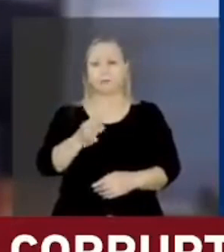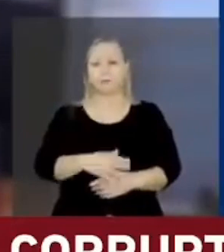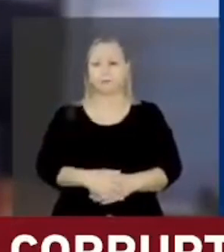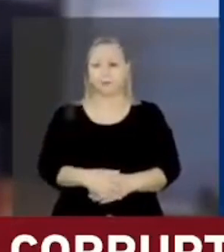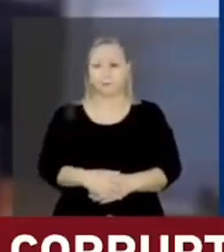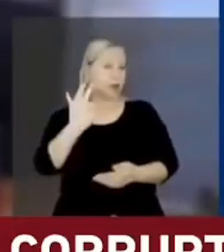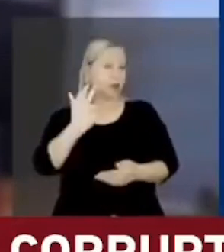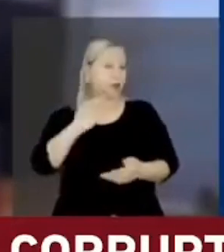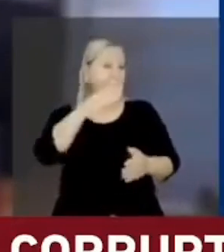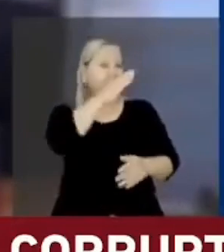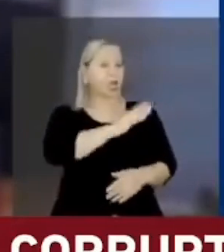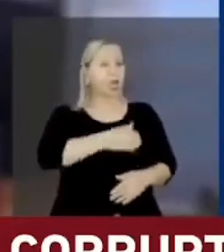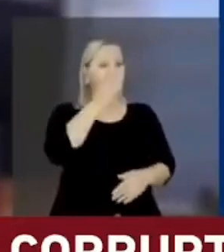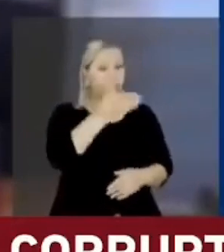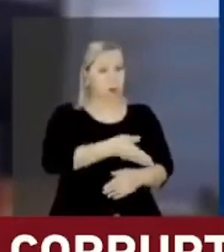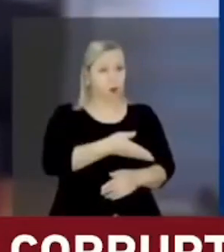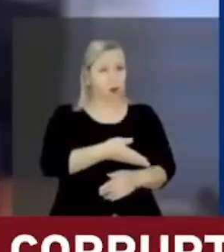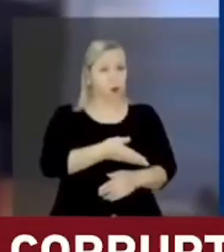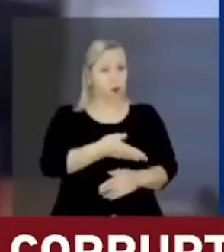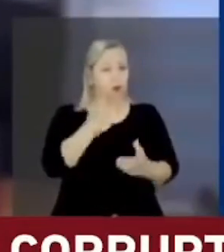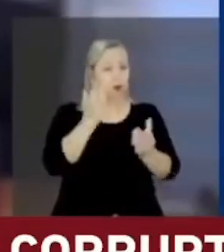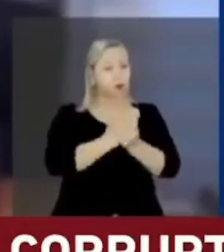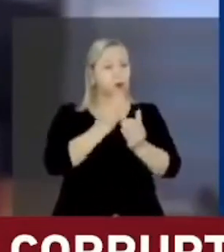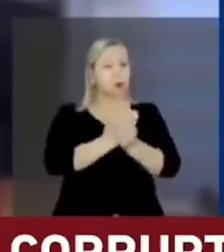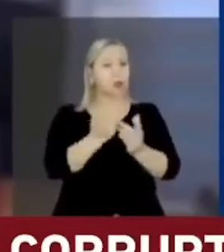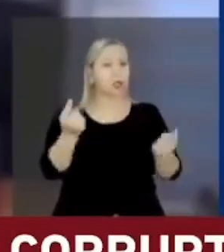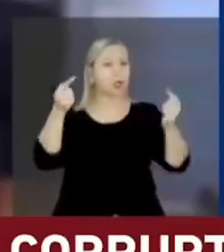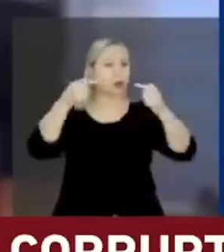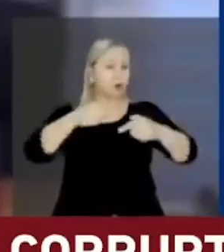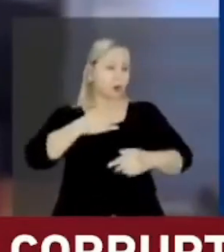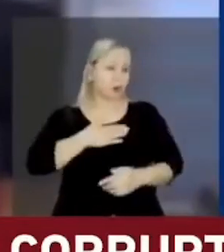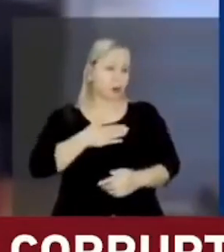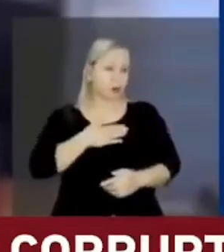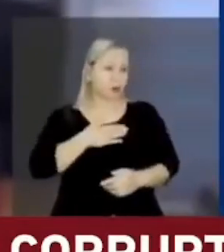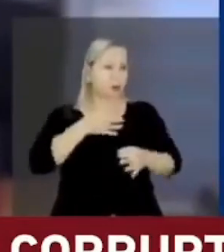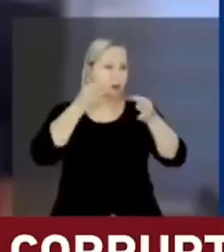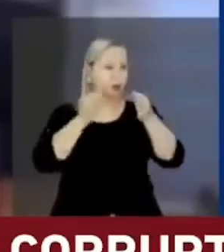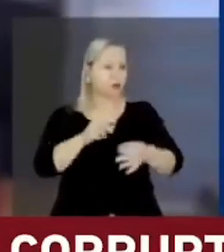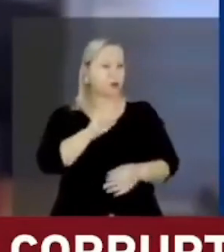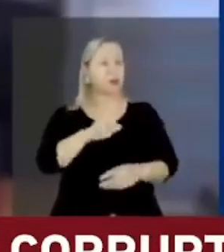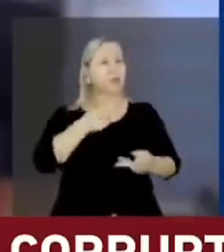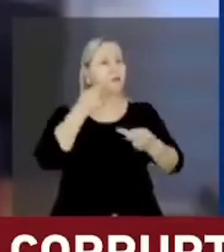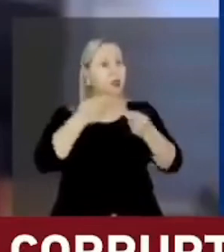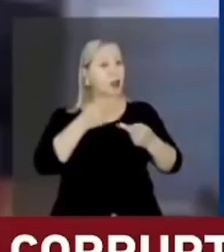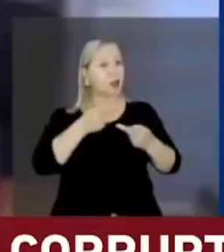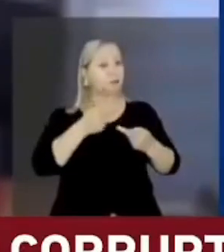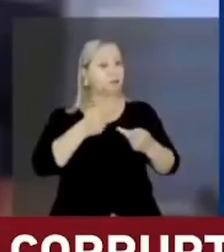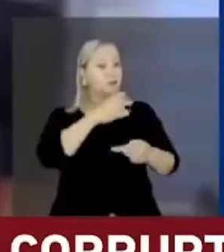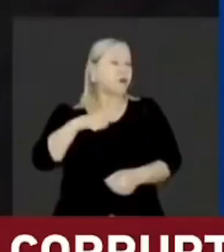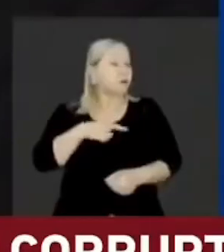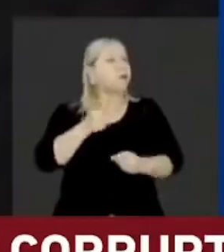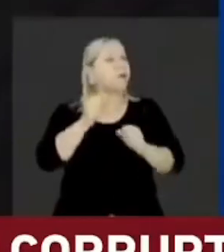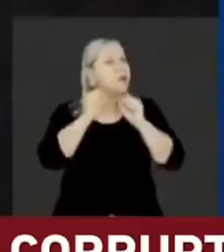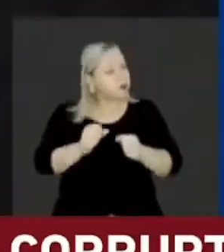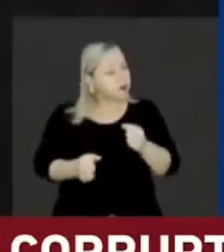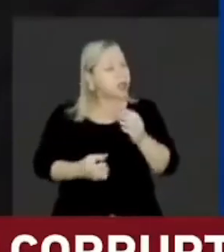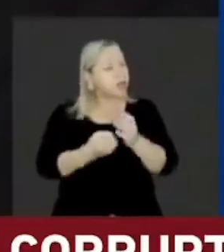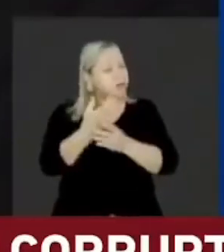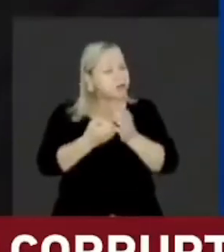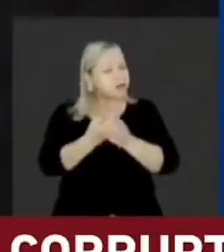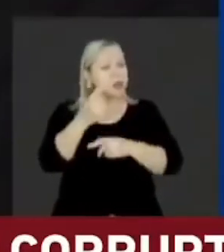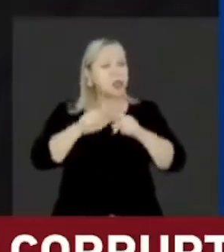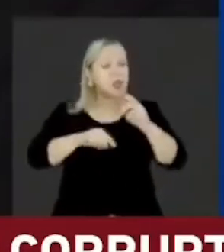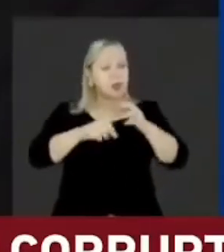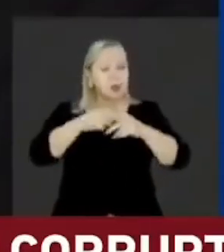da tua parte começa assim a segunda coisa que você poderia perguntar para mim é que é verdade que devolver Um beijão do Petrobras quem